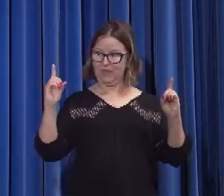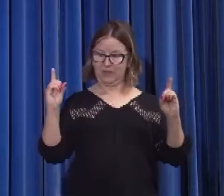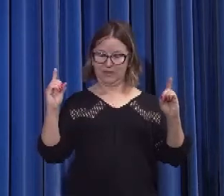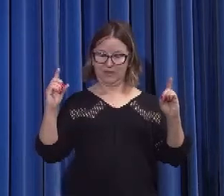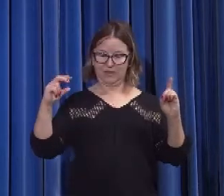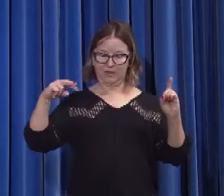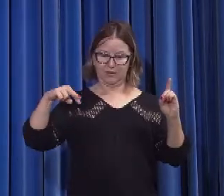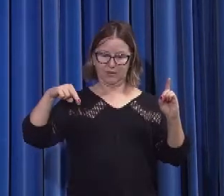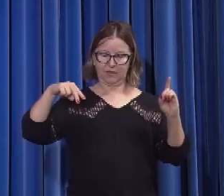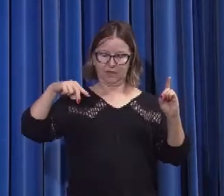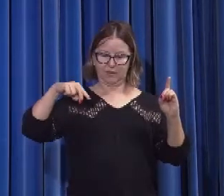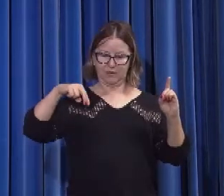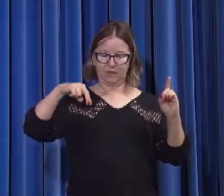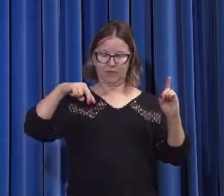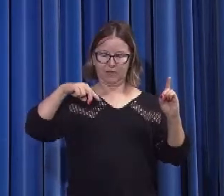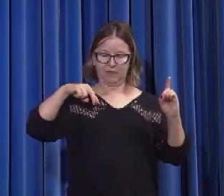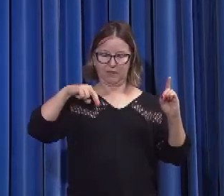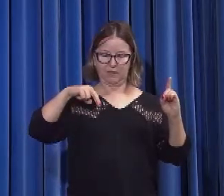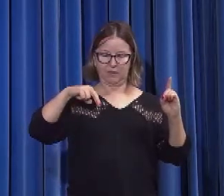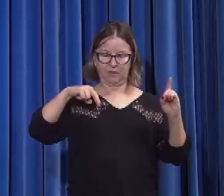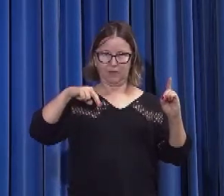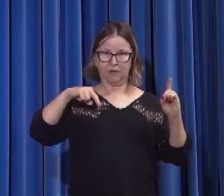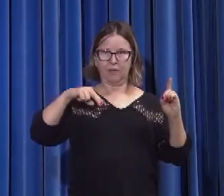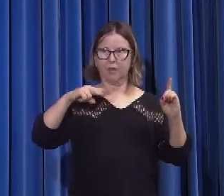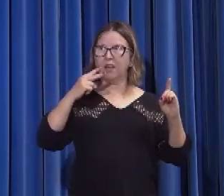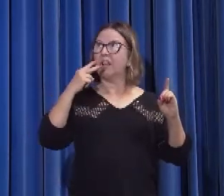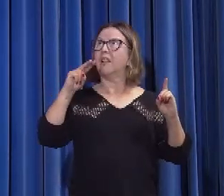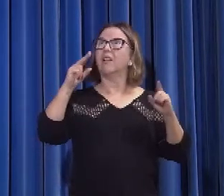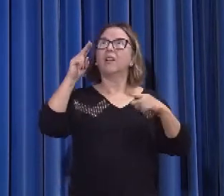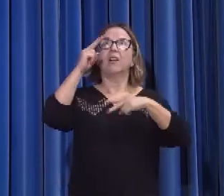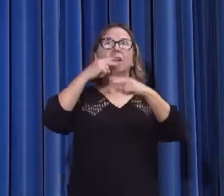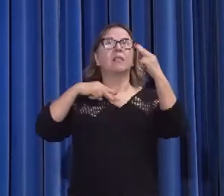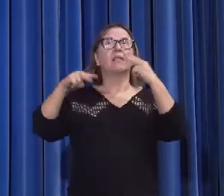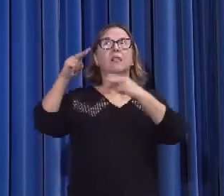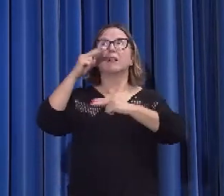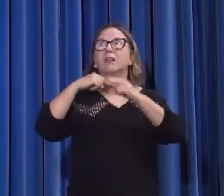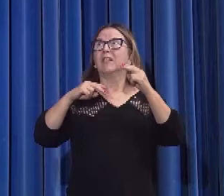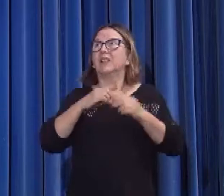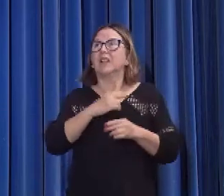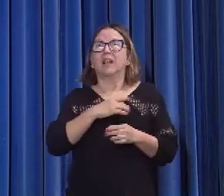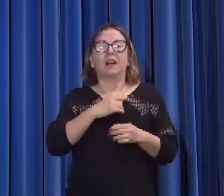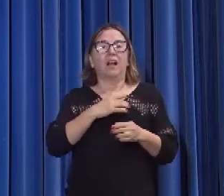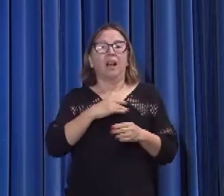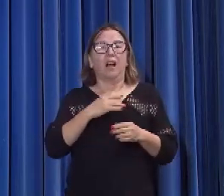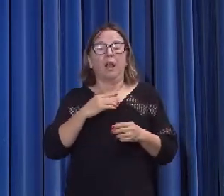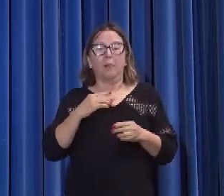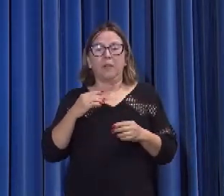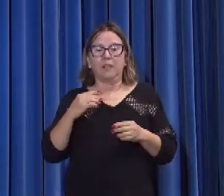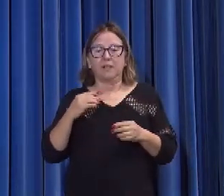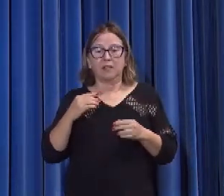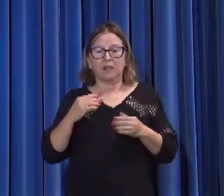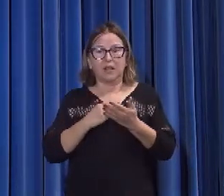temor. Abalou as suas estruturas emocionais. E ele começou a